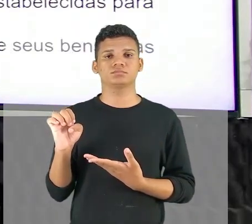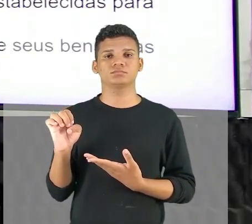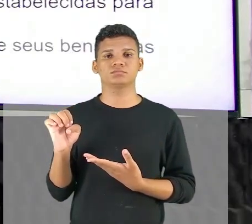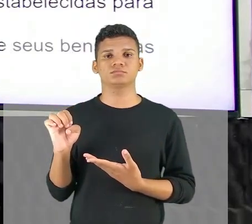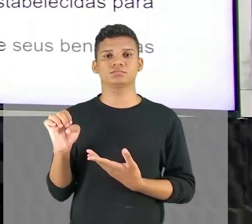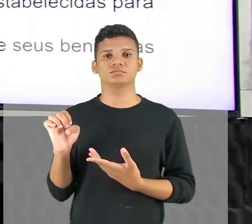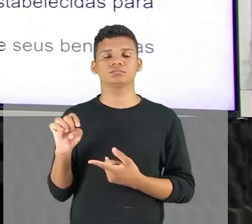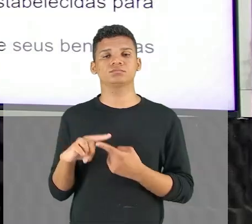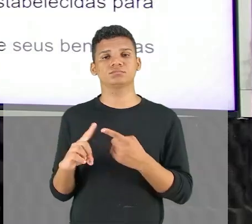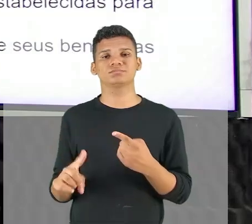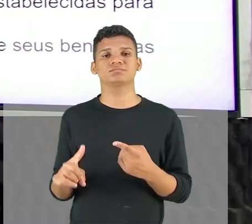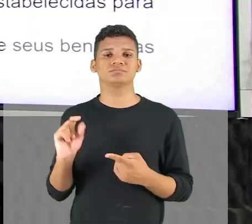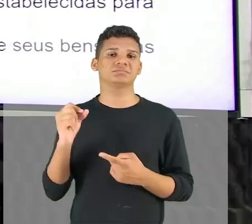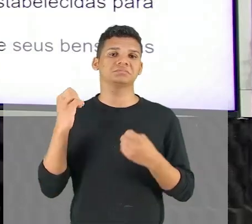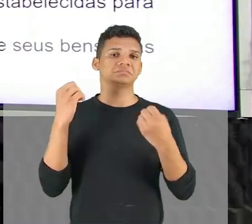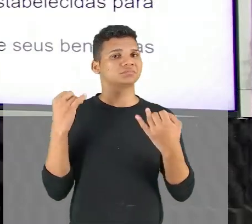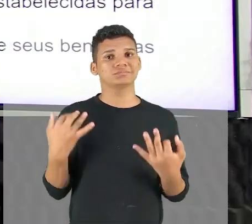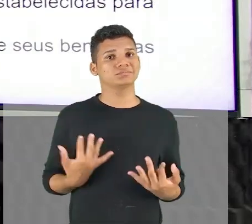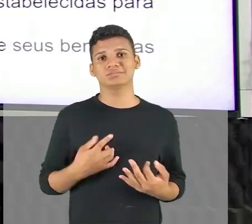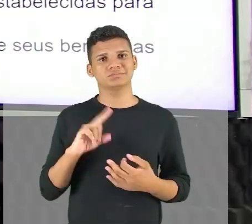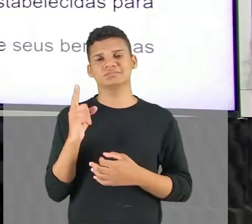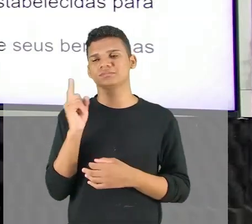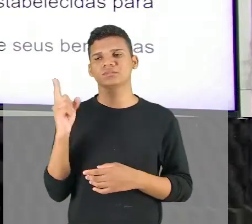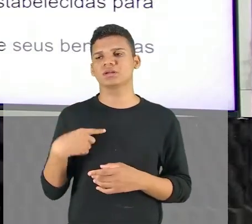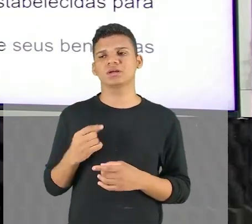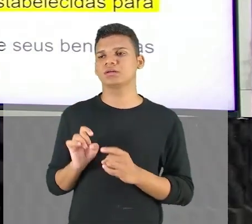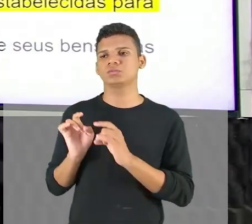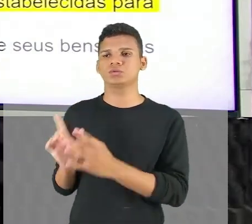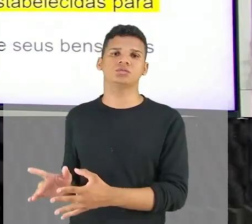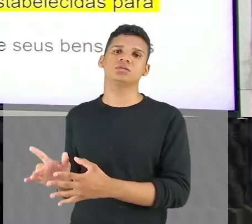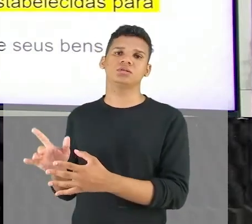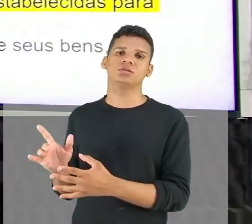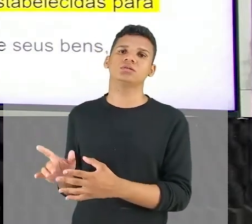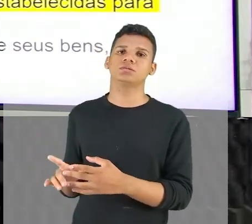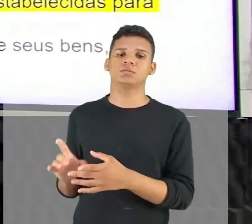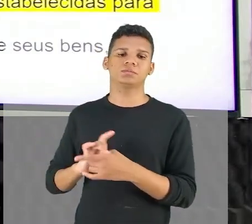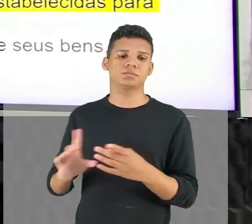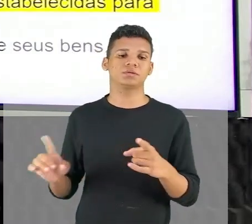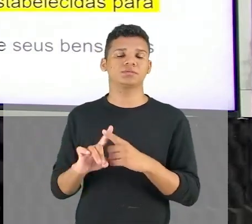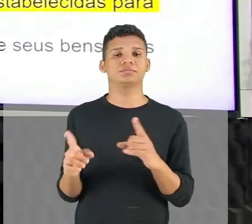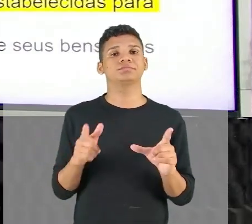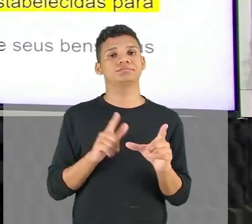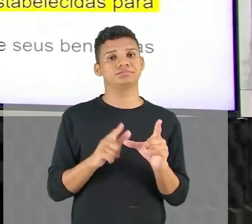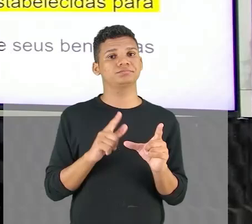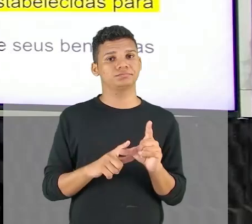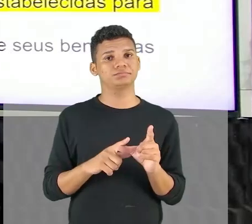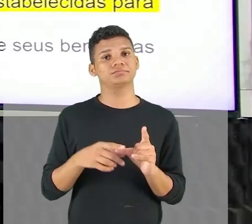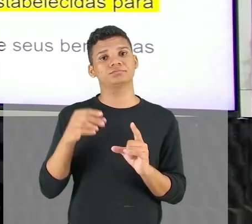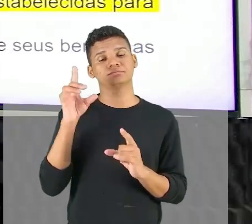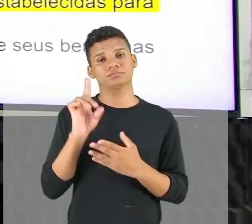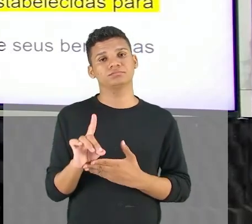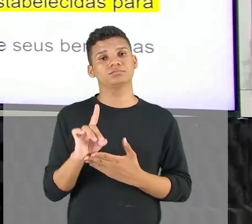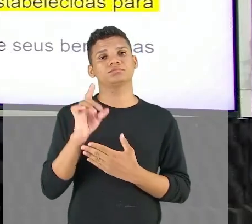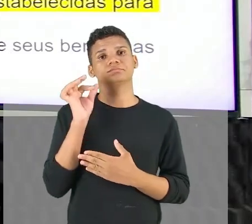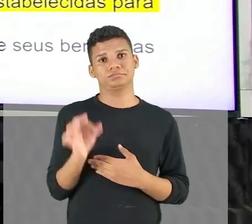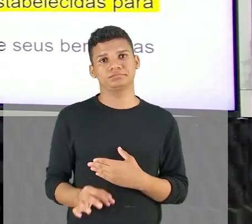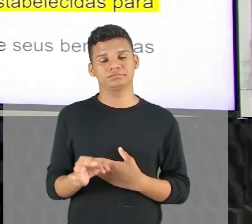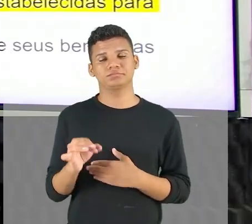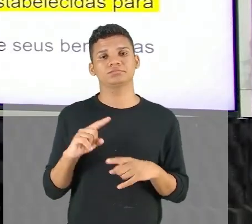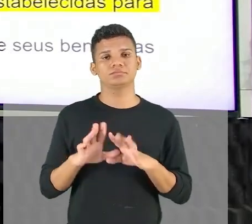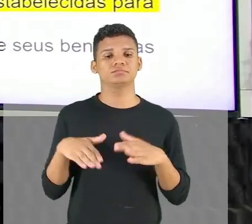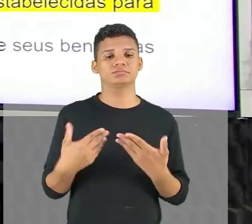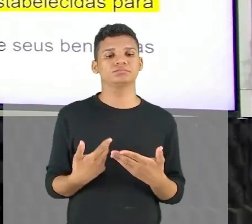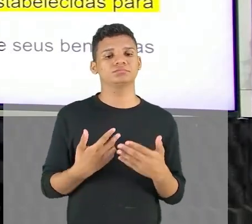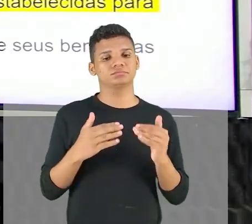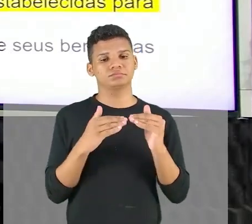falando para a gente renunciar à nossa posse jurídica de nada. Tá? Então, a resposta correta é a letra D, concordar com as normas